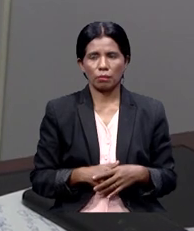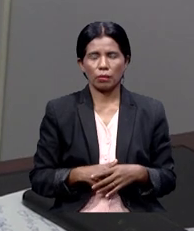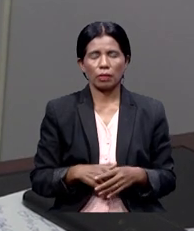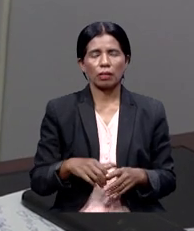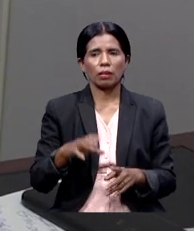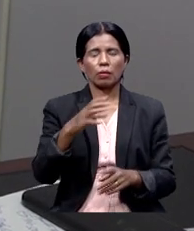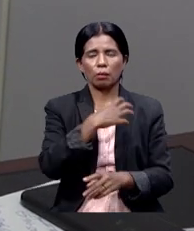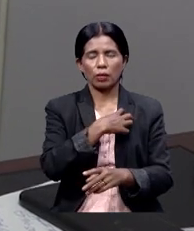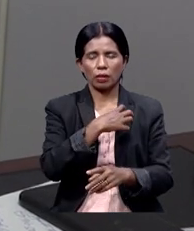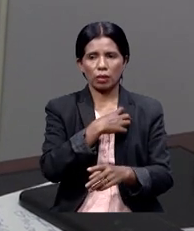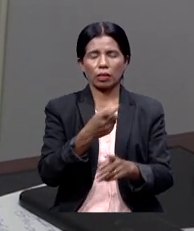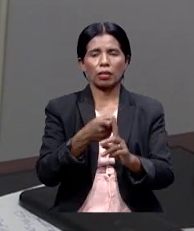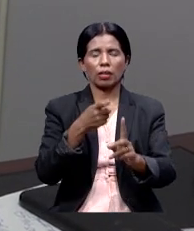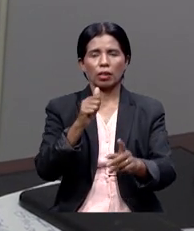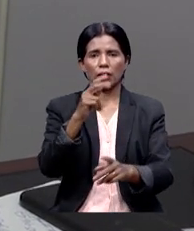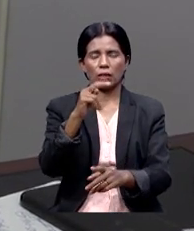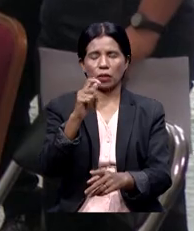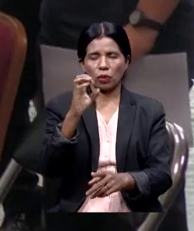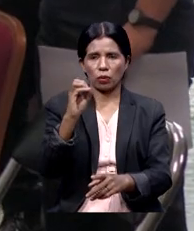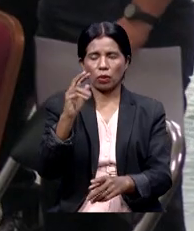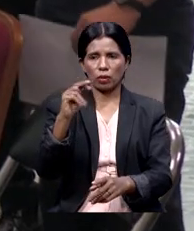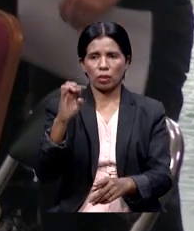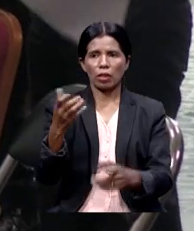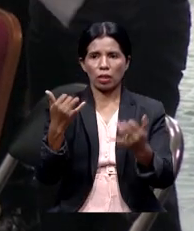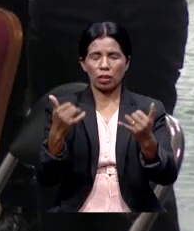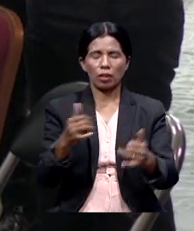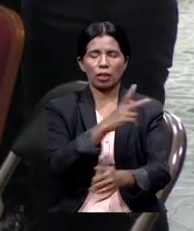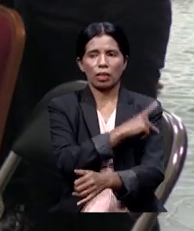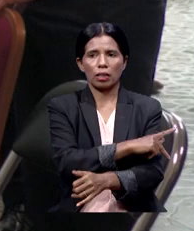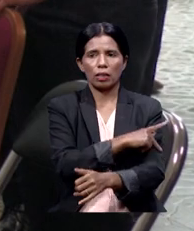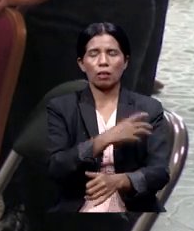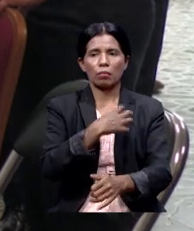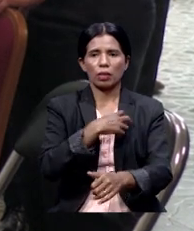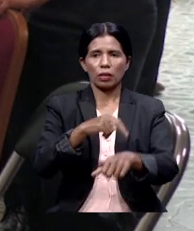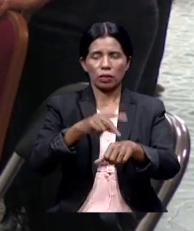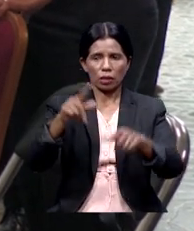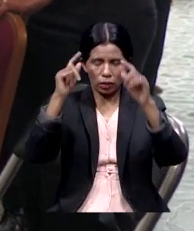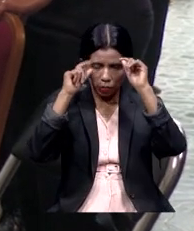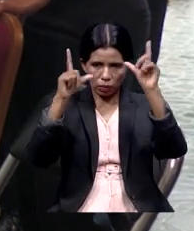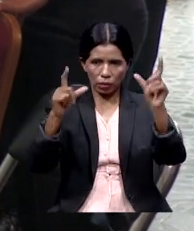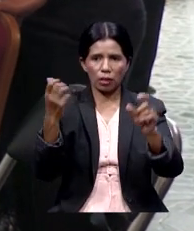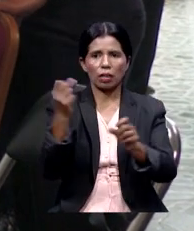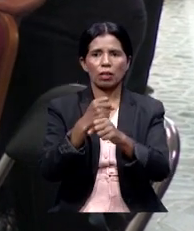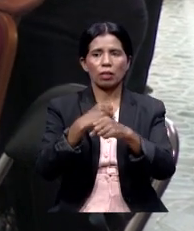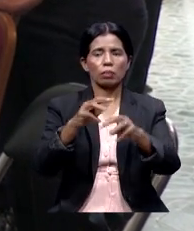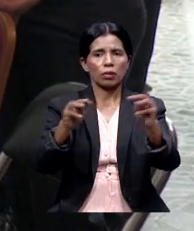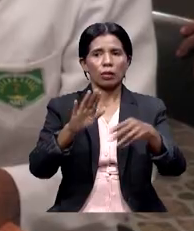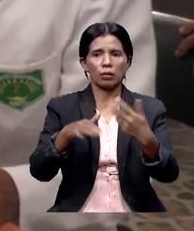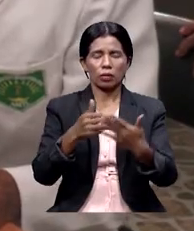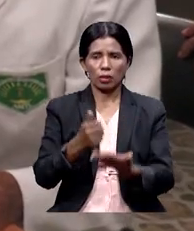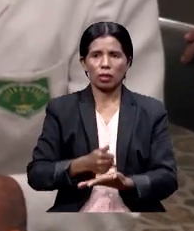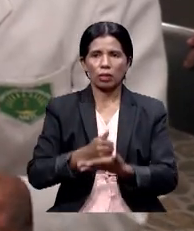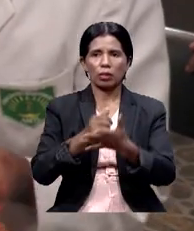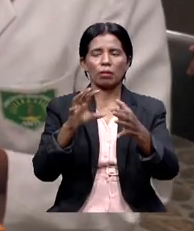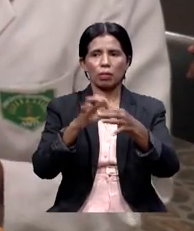Porta-voz Peniteli, Superintendente António da Luz Ateten, de da UNE, Clínica Polícia Nacional Timor-Leste, funciona em município Sira, pode ao atendimento para